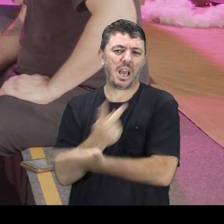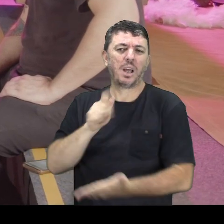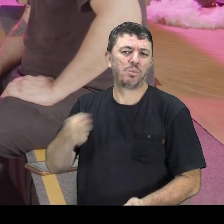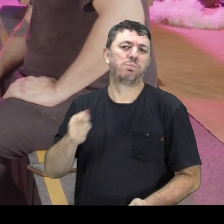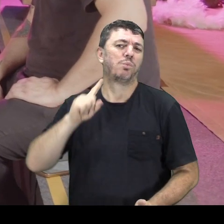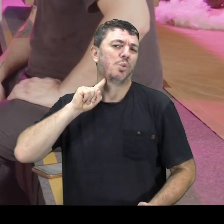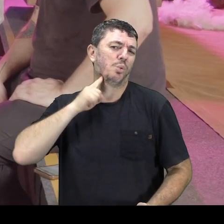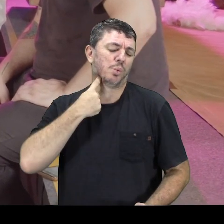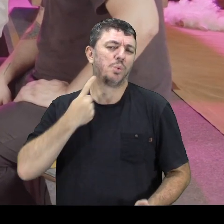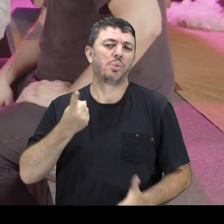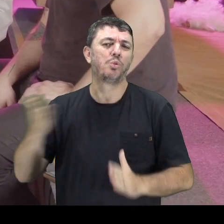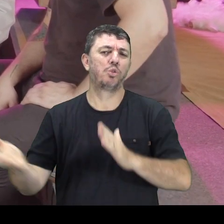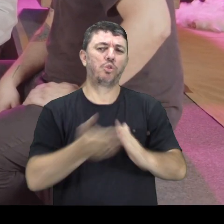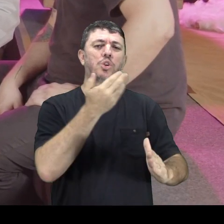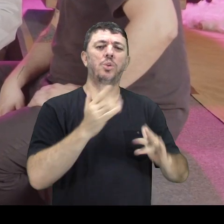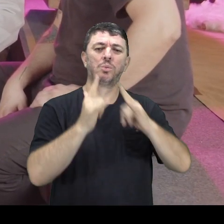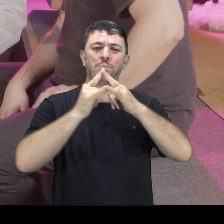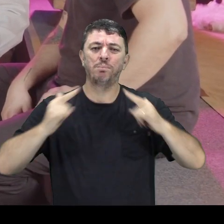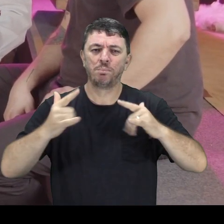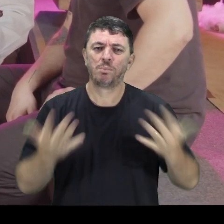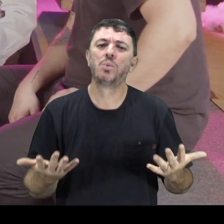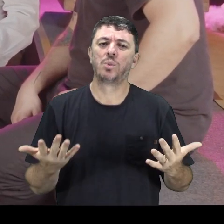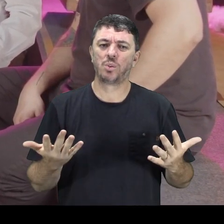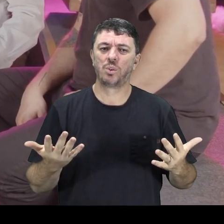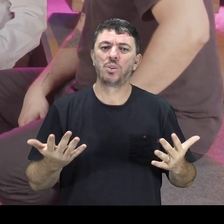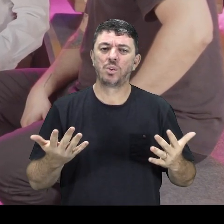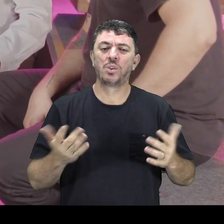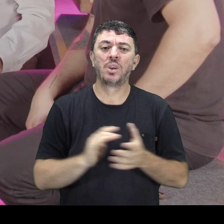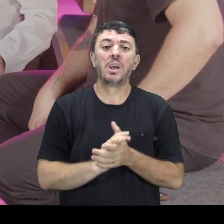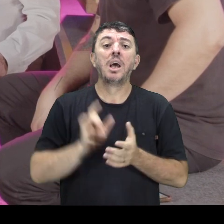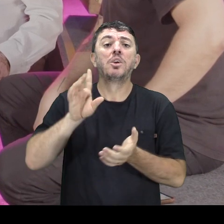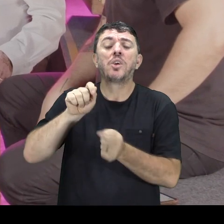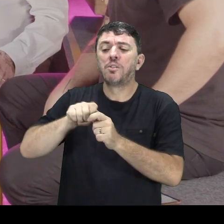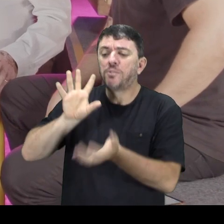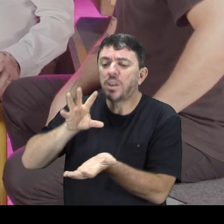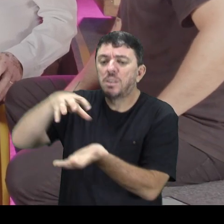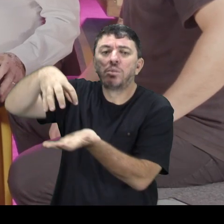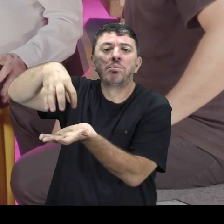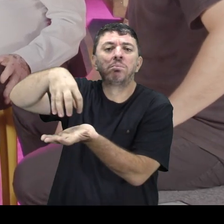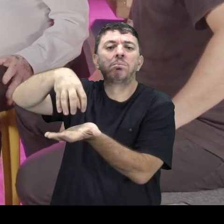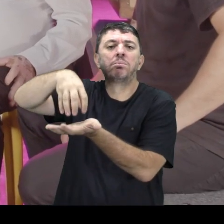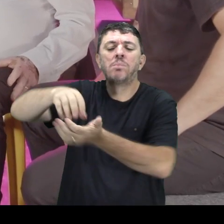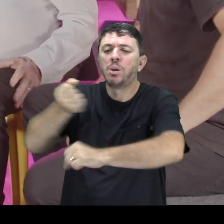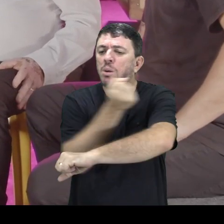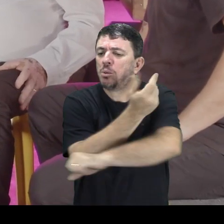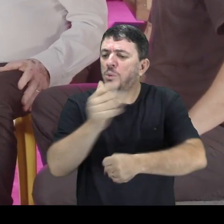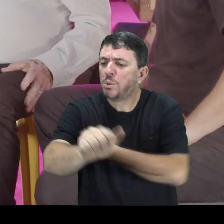para deixar uma área pequeniníssima como Jardim, como parque, de um parque gigantesco, onde o circo